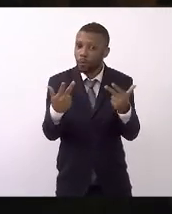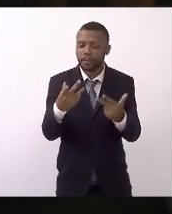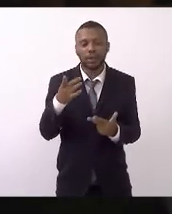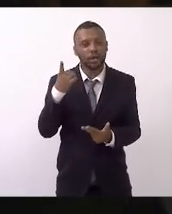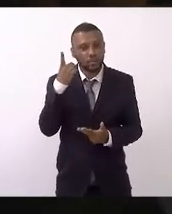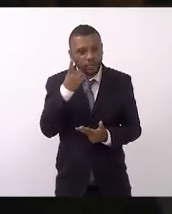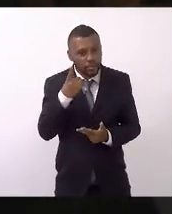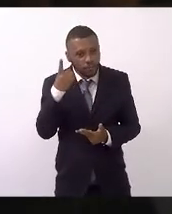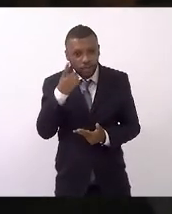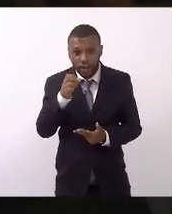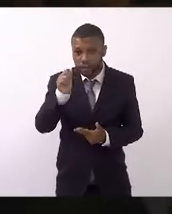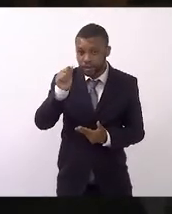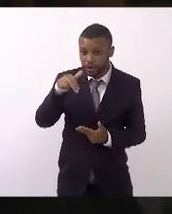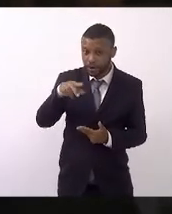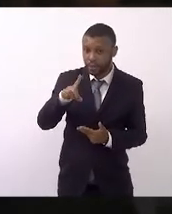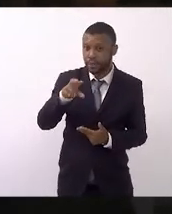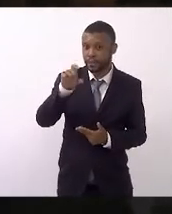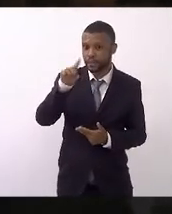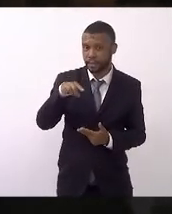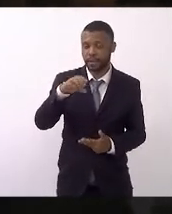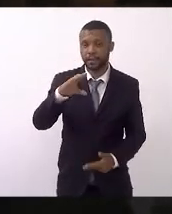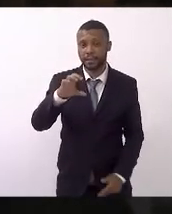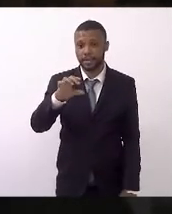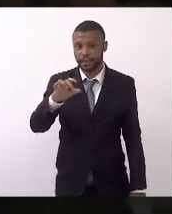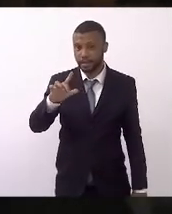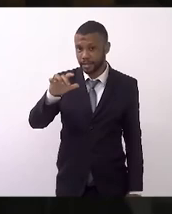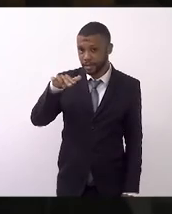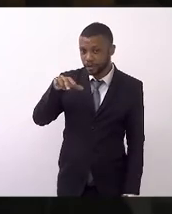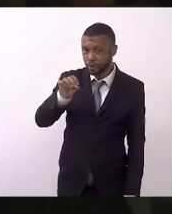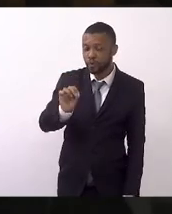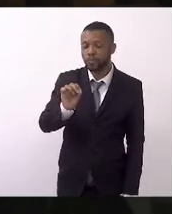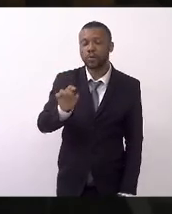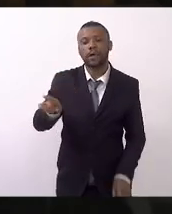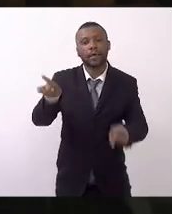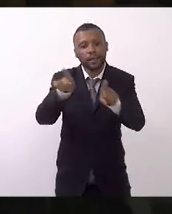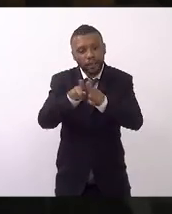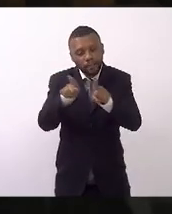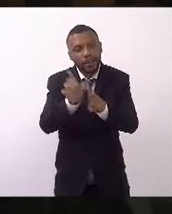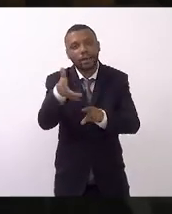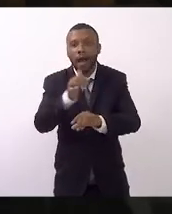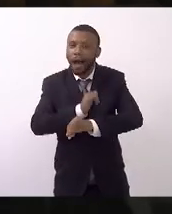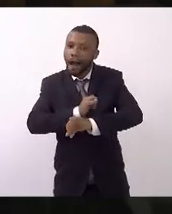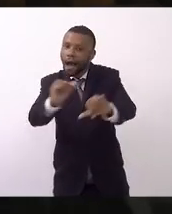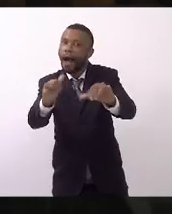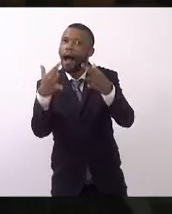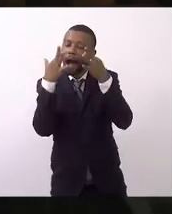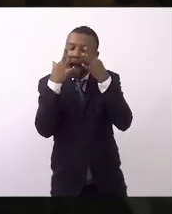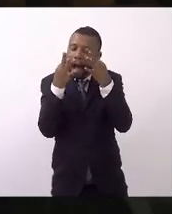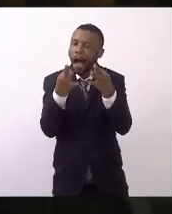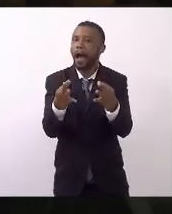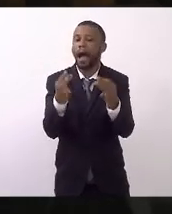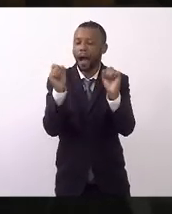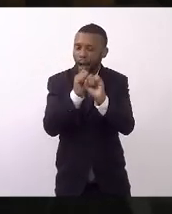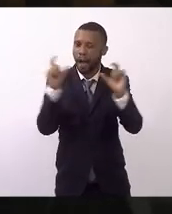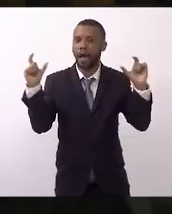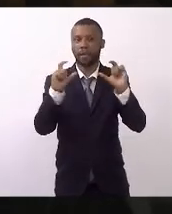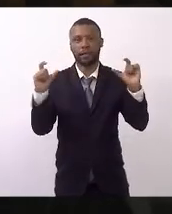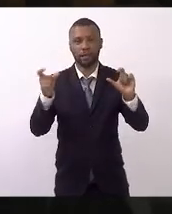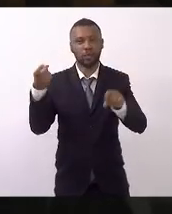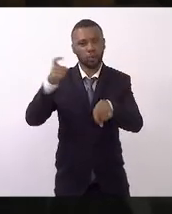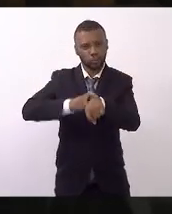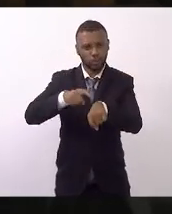deputado André Siciliano também já chamou a atenção quando estávamos